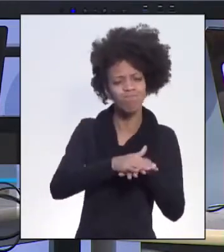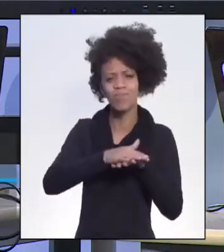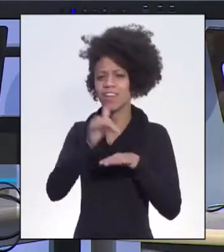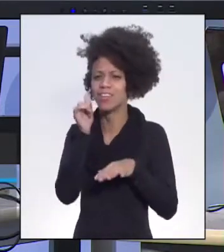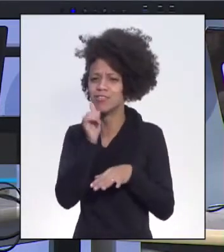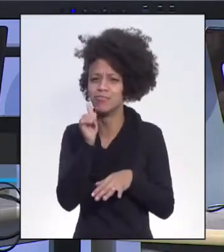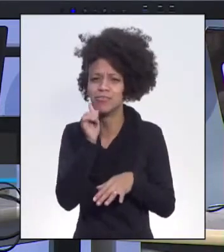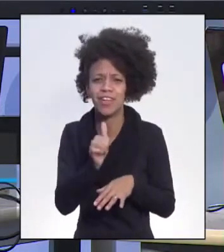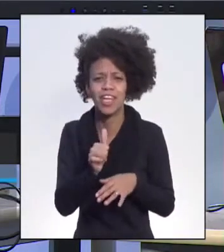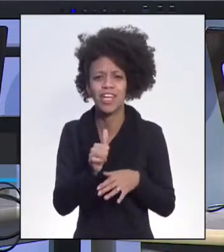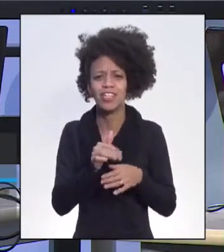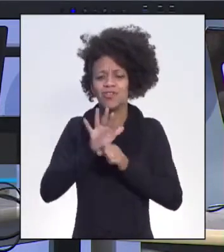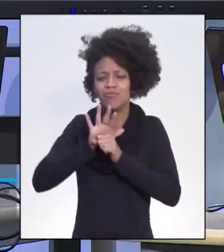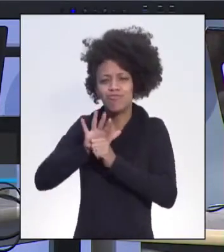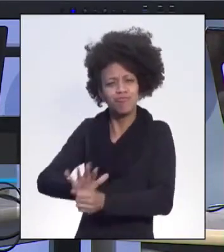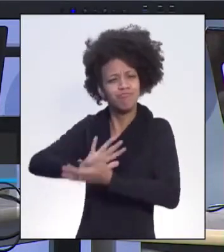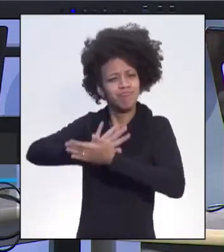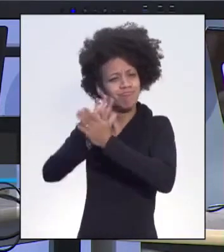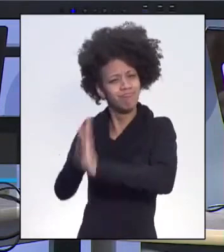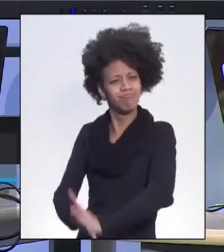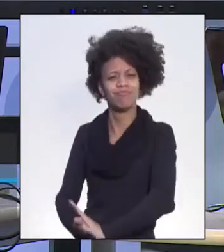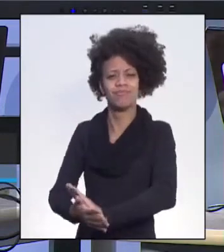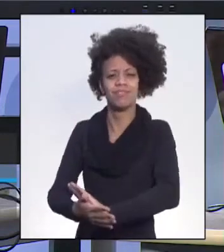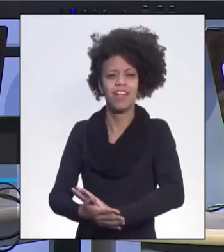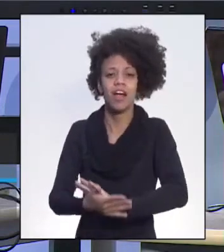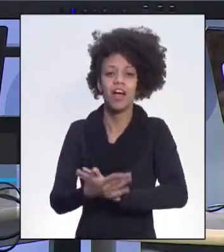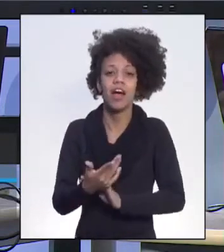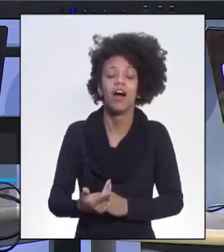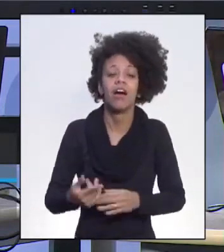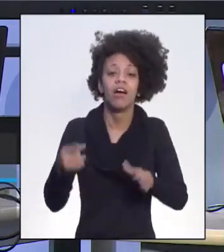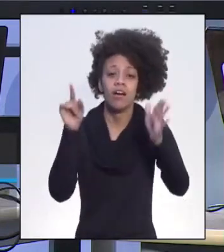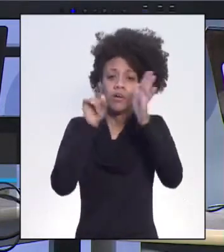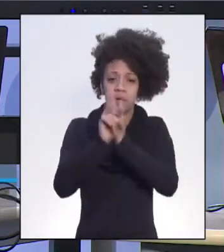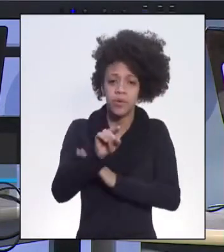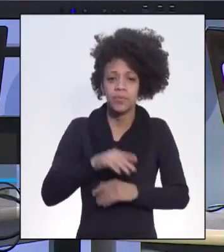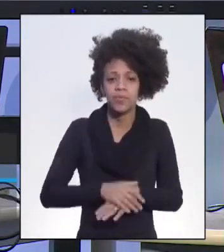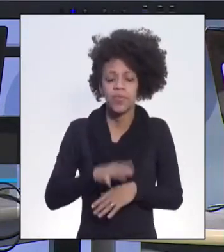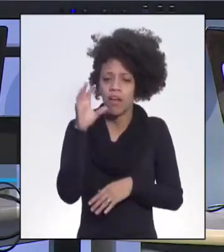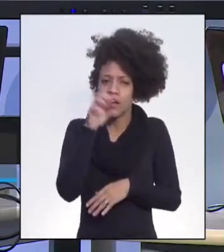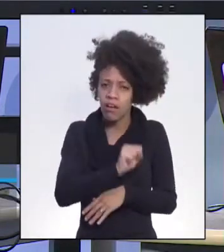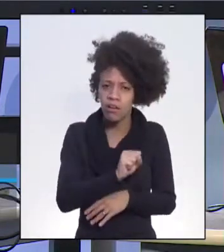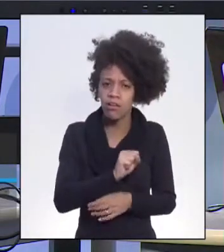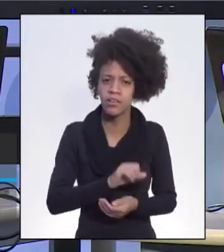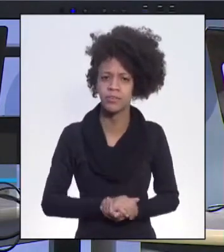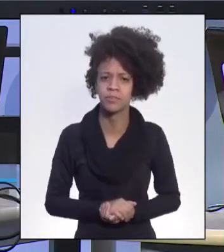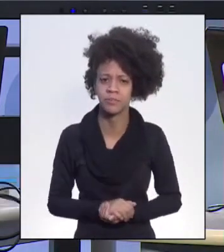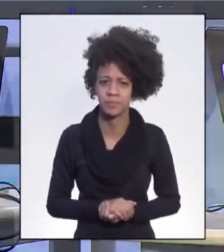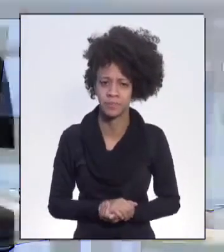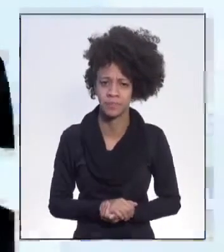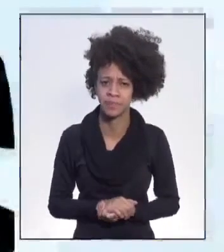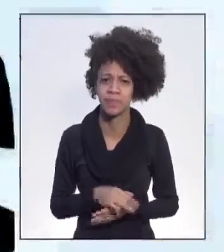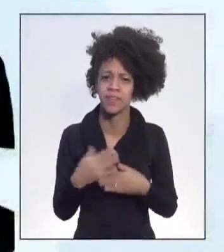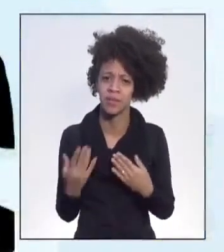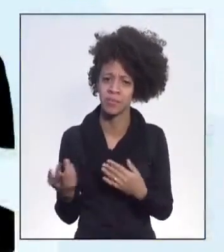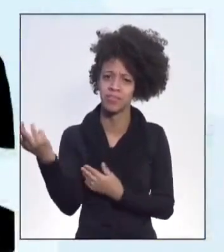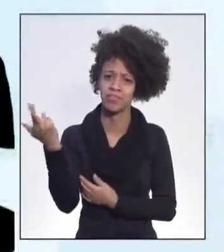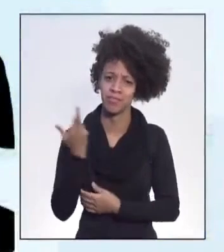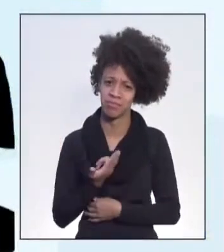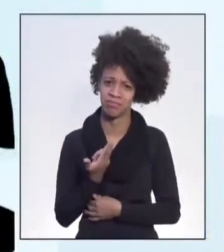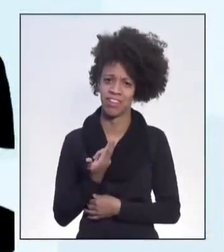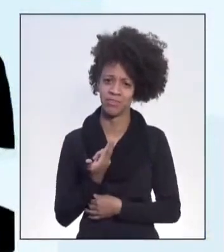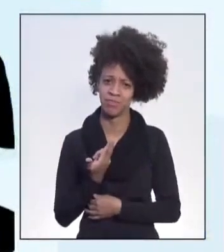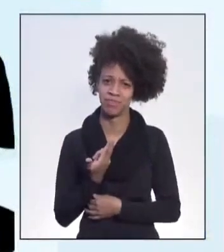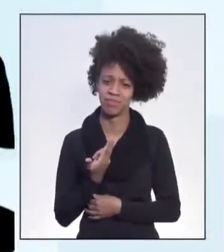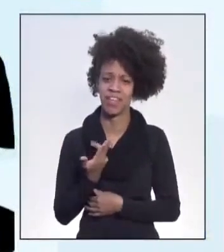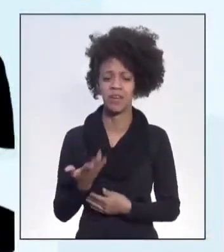exclua tanto socialmente as pessoas. Eu vou colocar aí uma questão que vai ficar rapidinho para vocês irem respondendo, porque essa aula